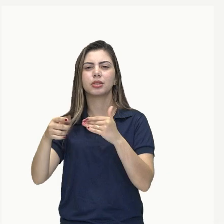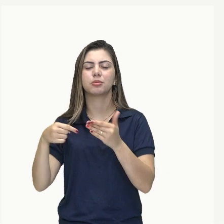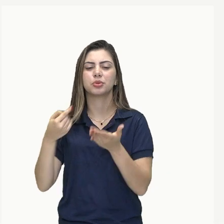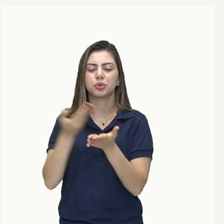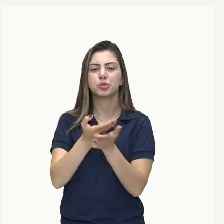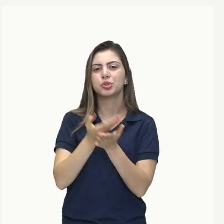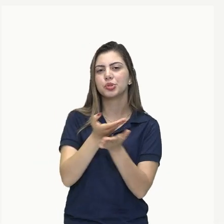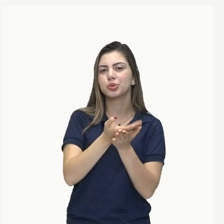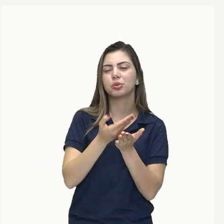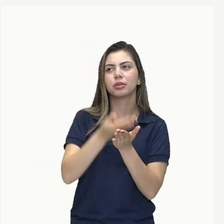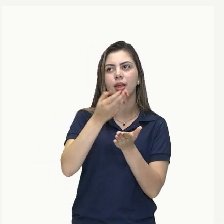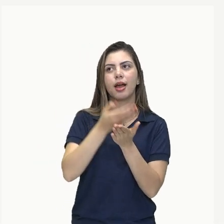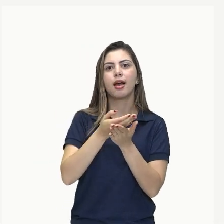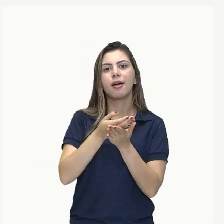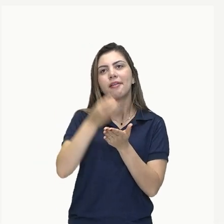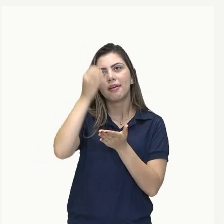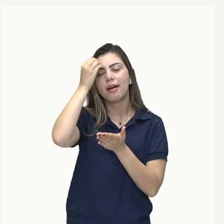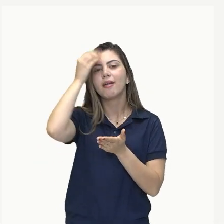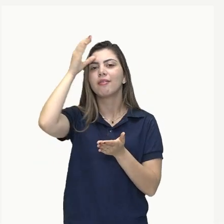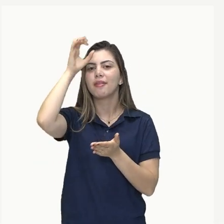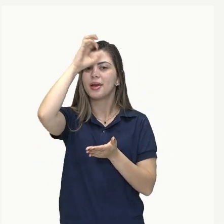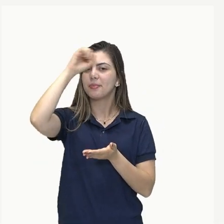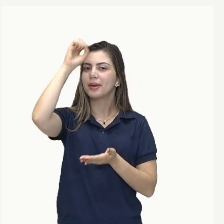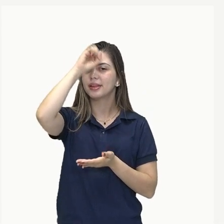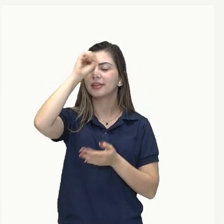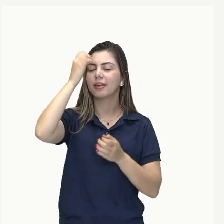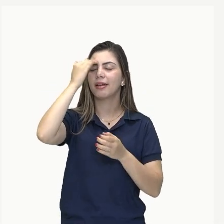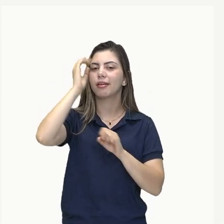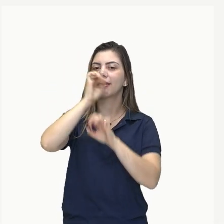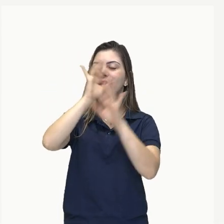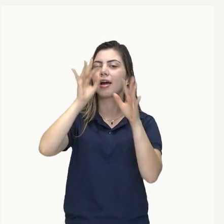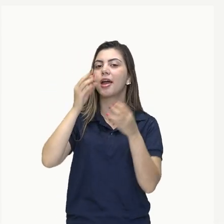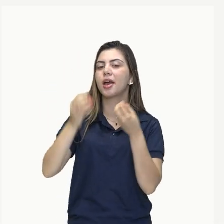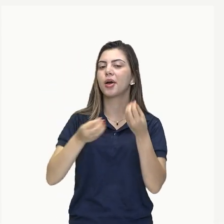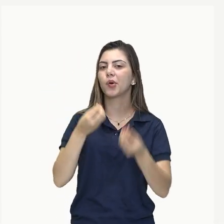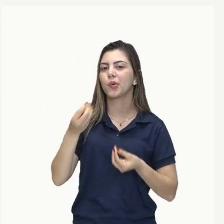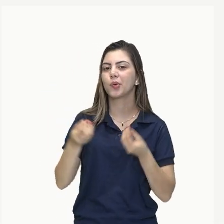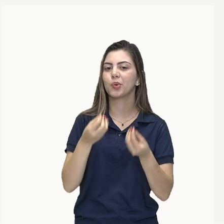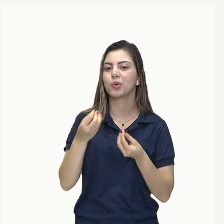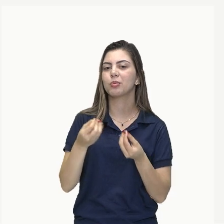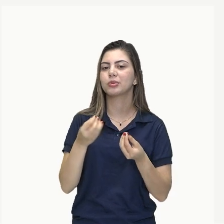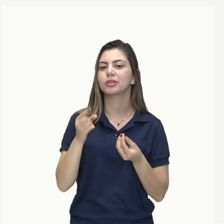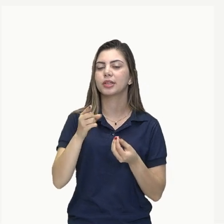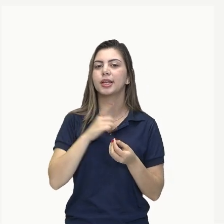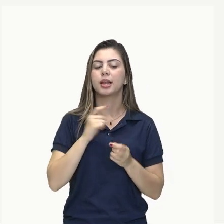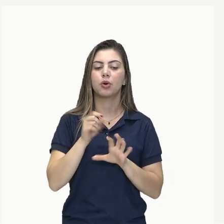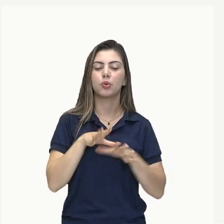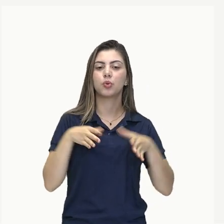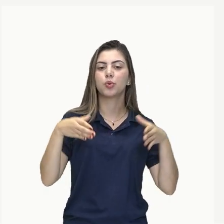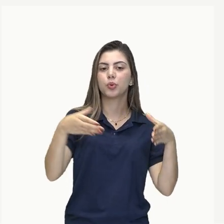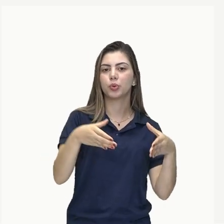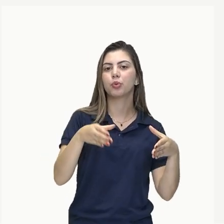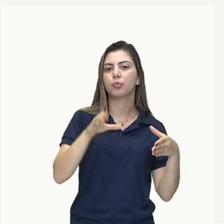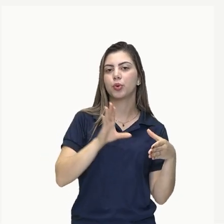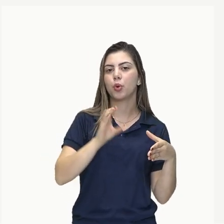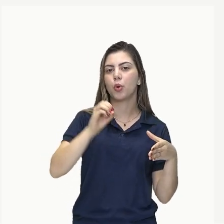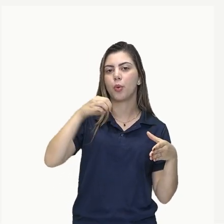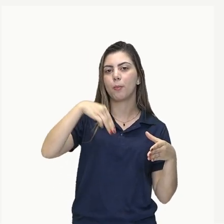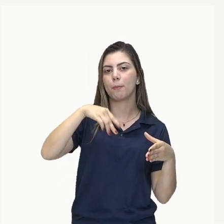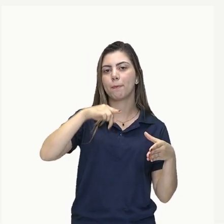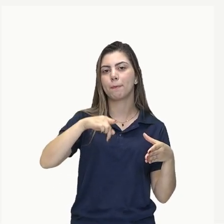nossos estudos, a gente vai ter um entendimento melhor de como é que funciona esse conjunto dos números complexos, tá